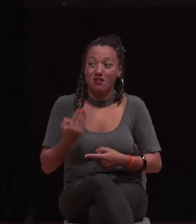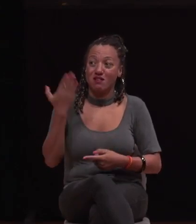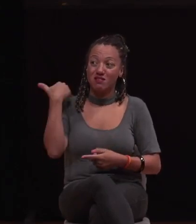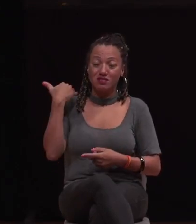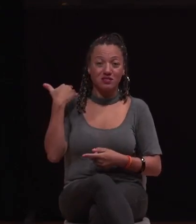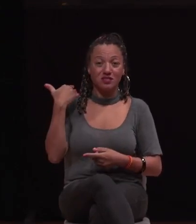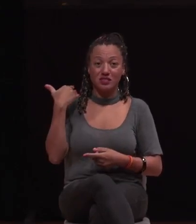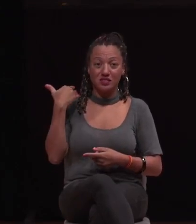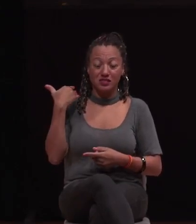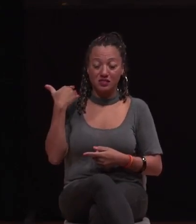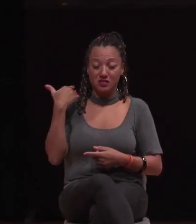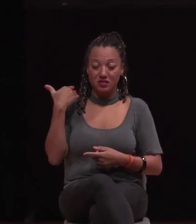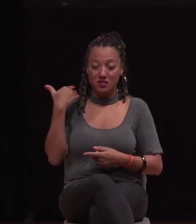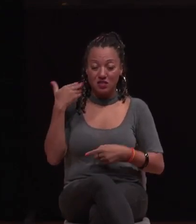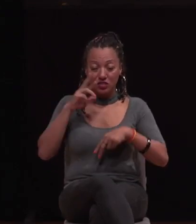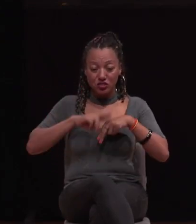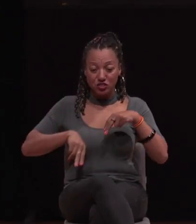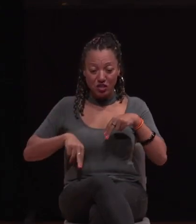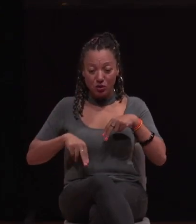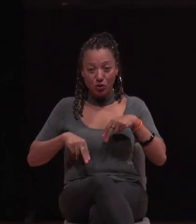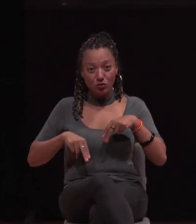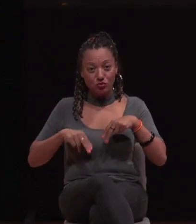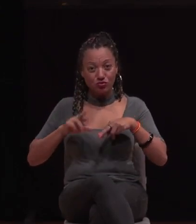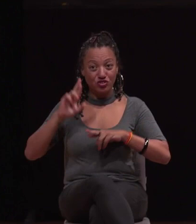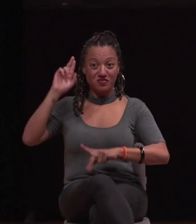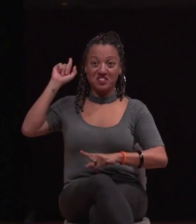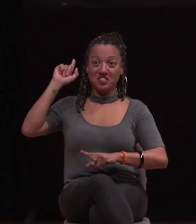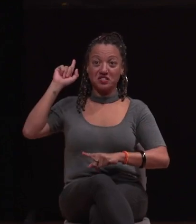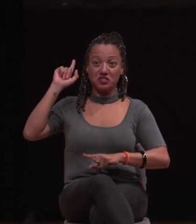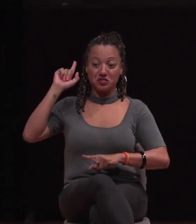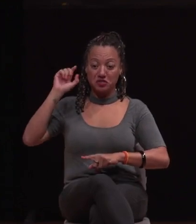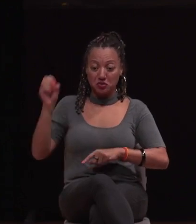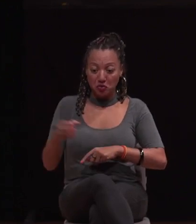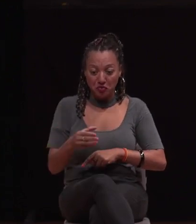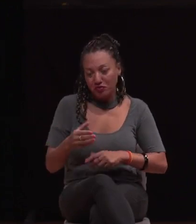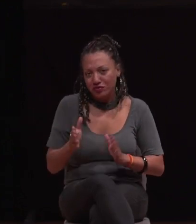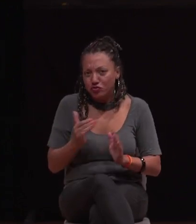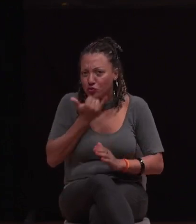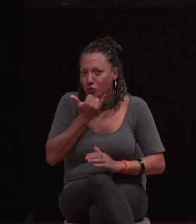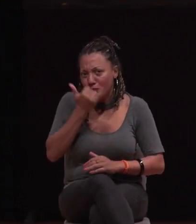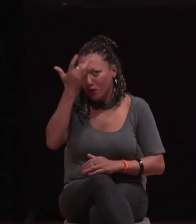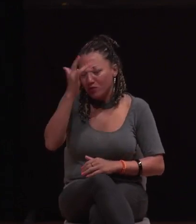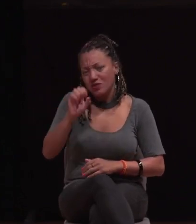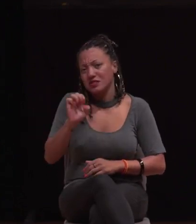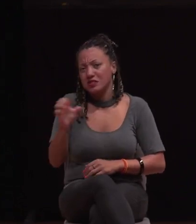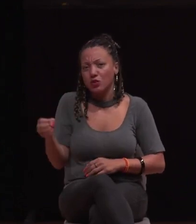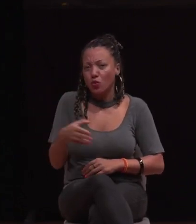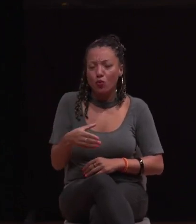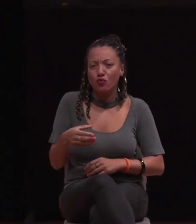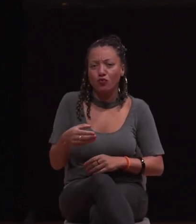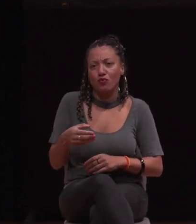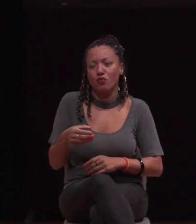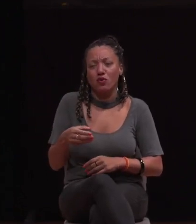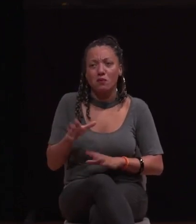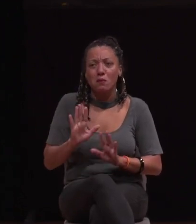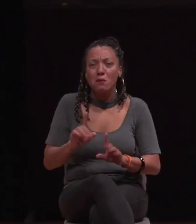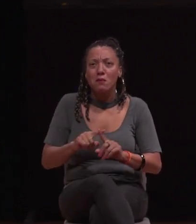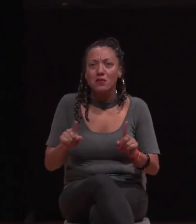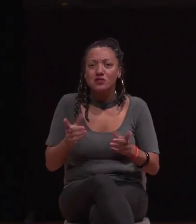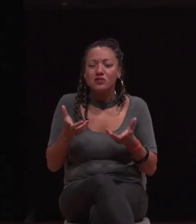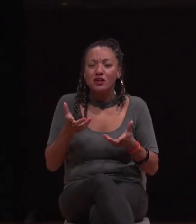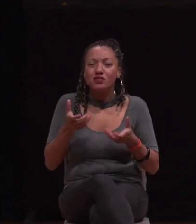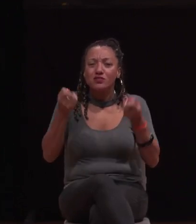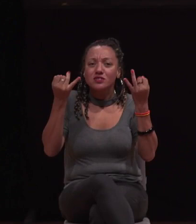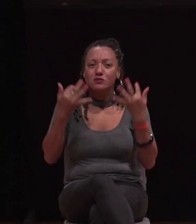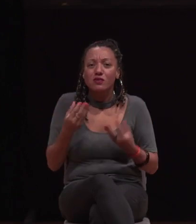um corpo novo, um gênero novo, que eu também não sei dizer se é novo por não passar por essa experiência, mas eu queria que você falasse um pouquinho